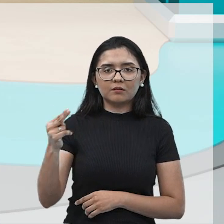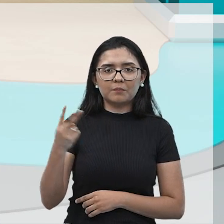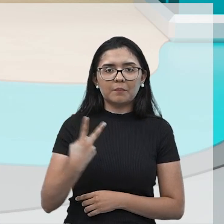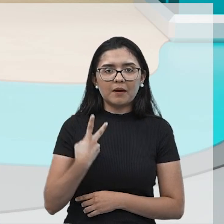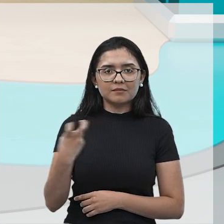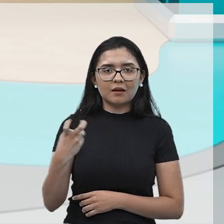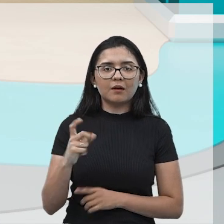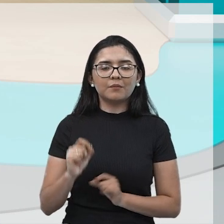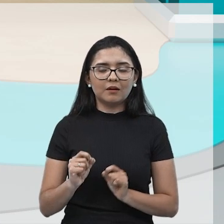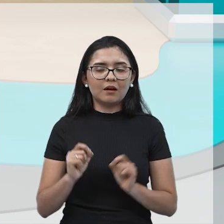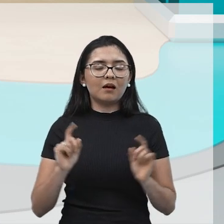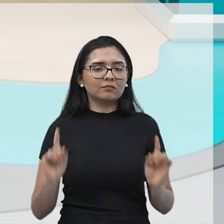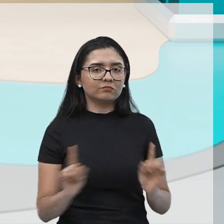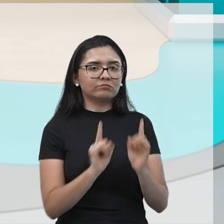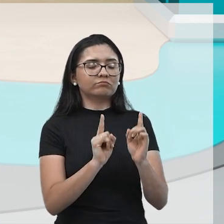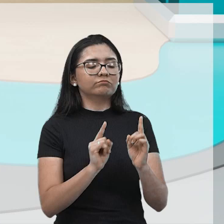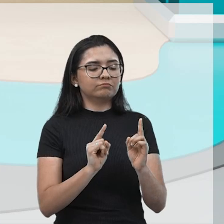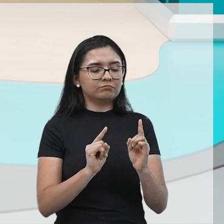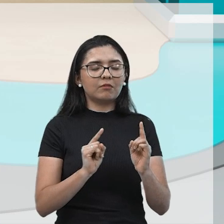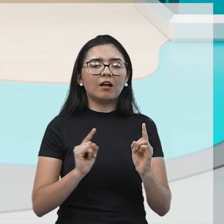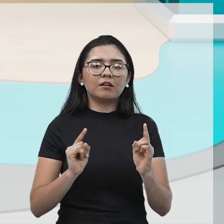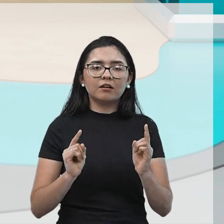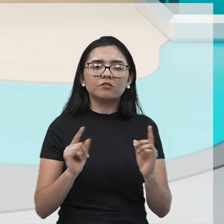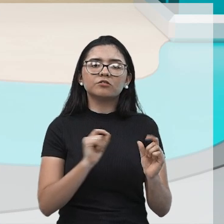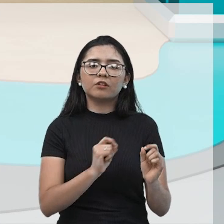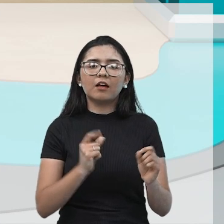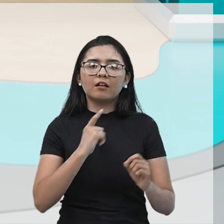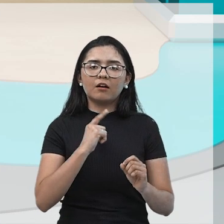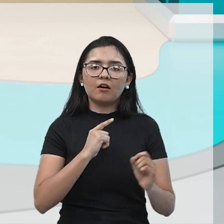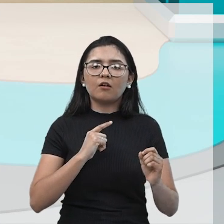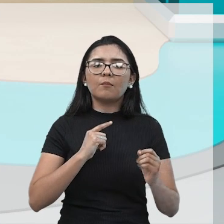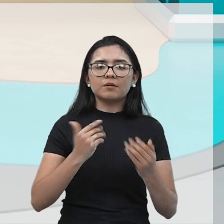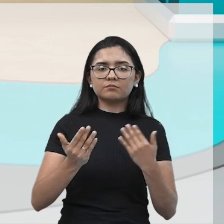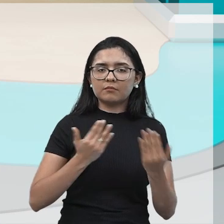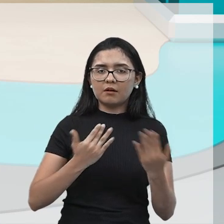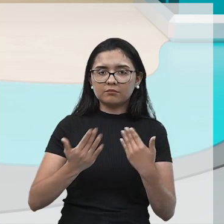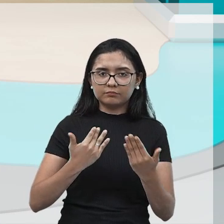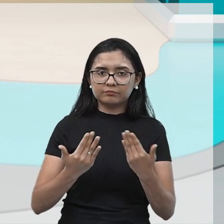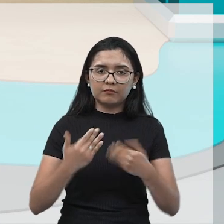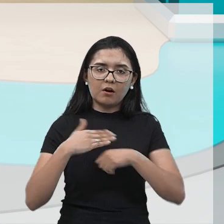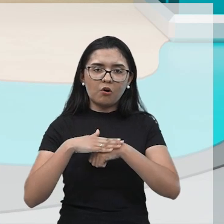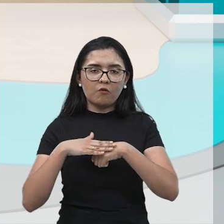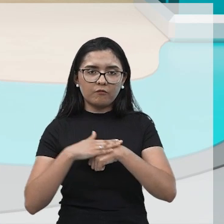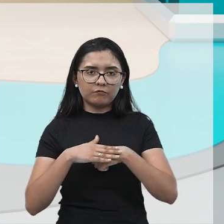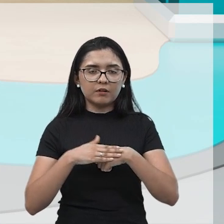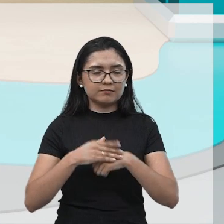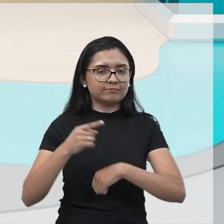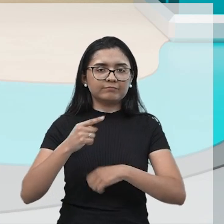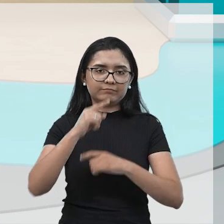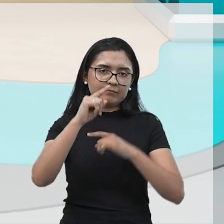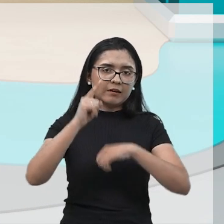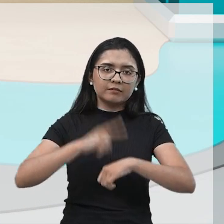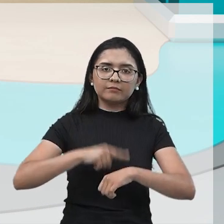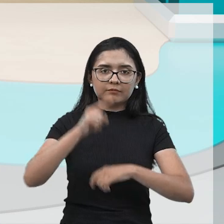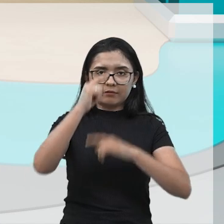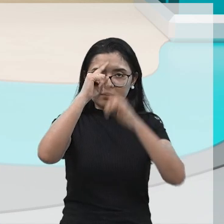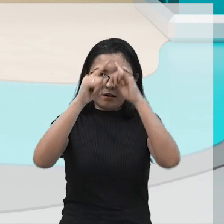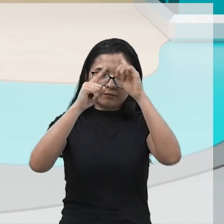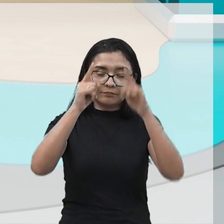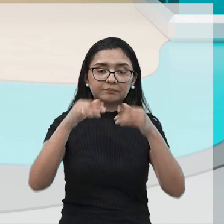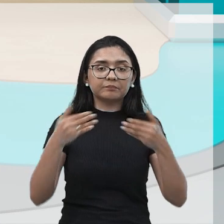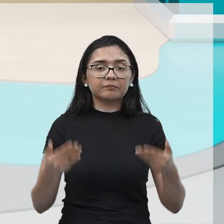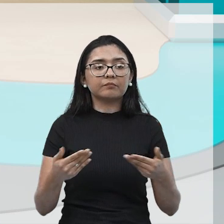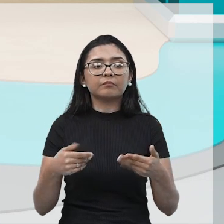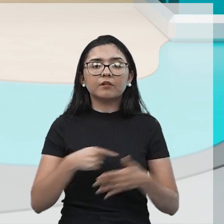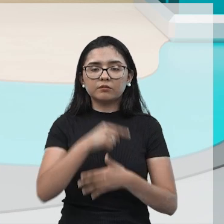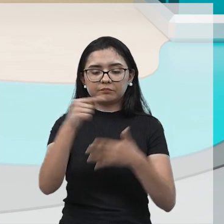jogo e ali eles começam a ter um diálogo ali. Então, nós mostramos para vocês